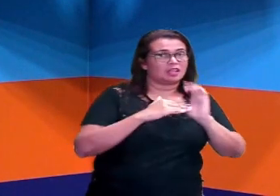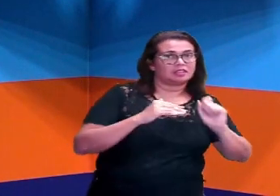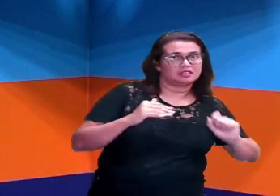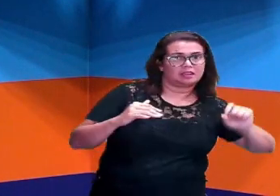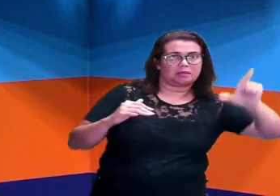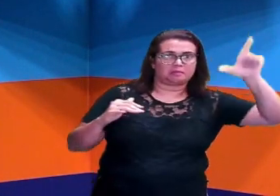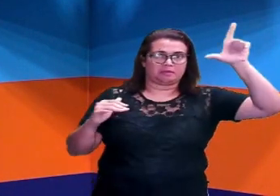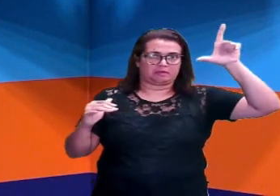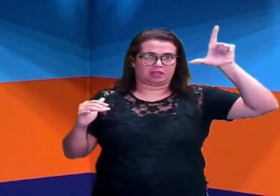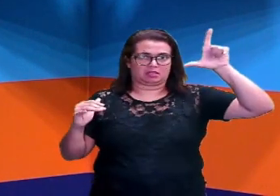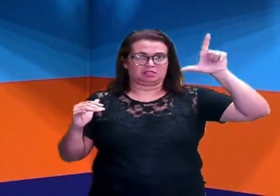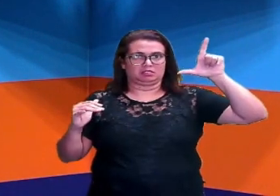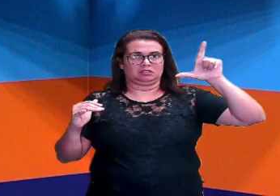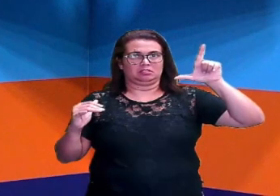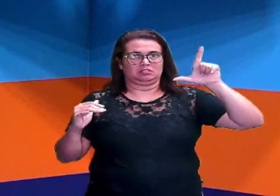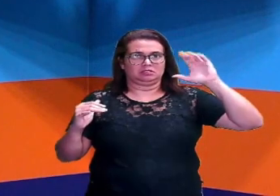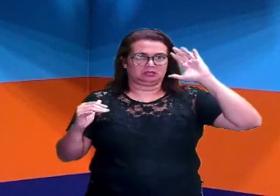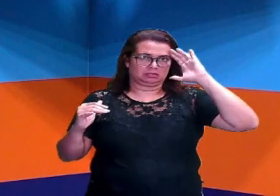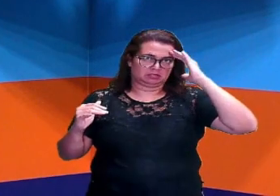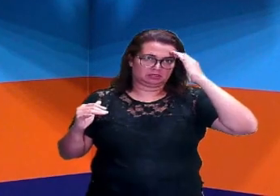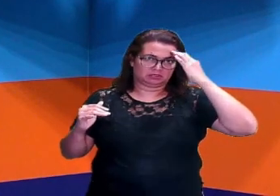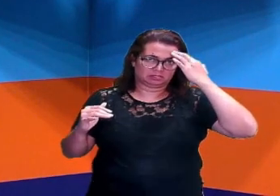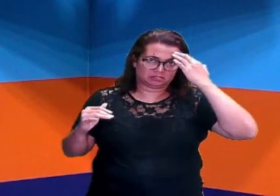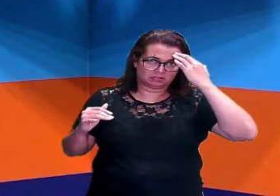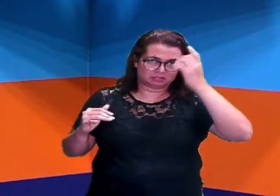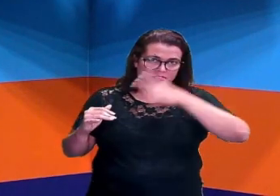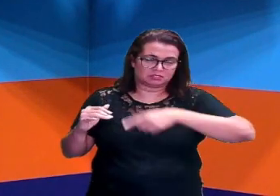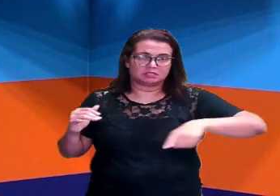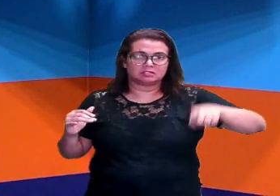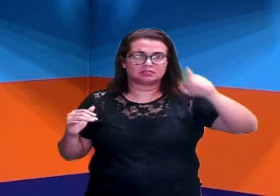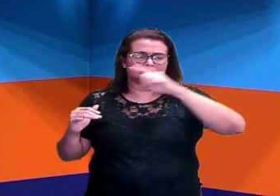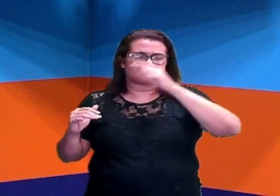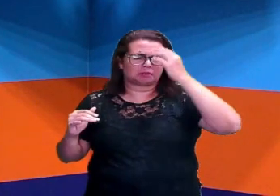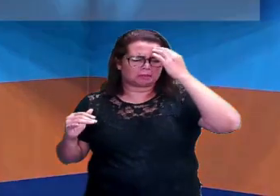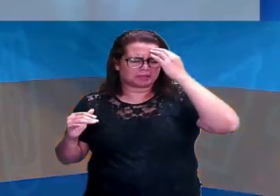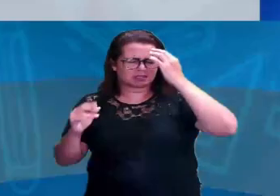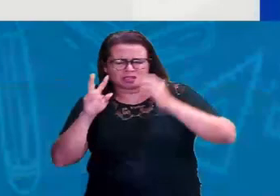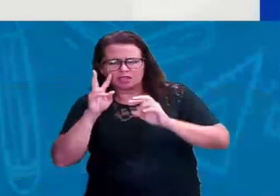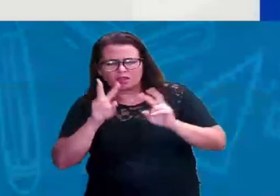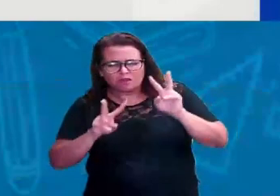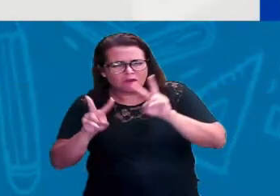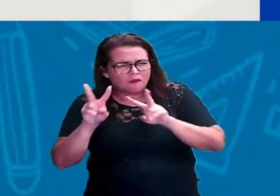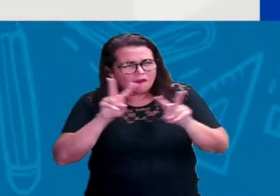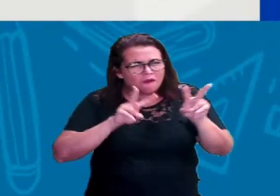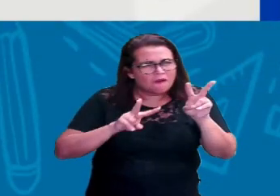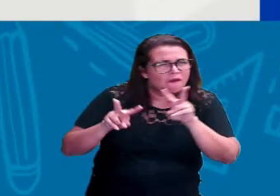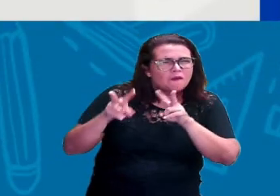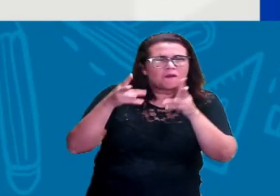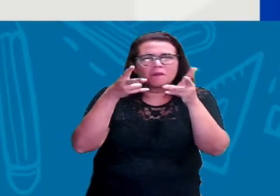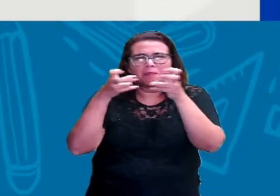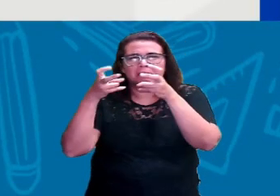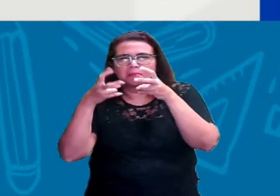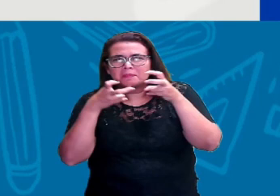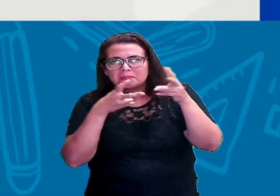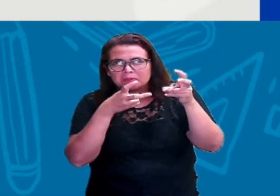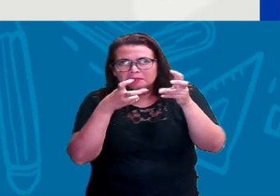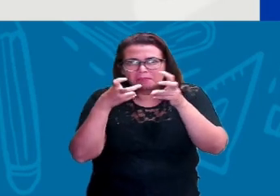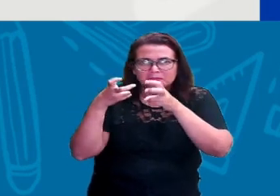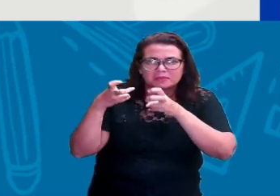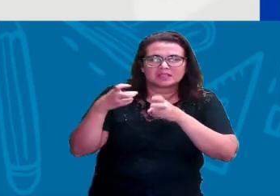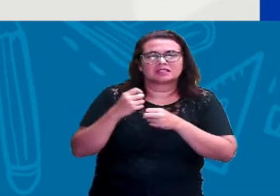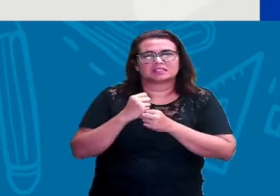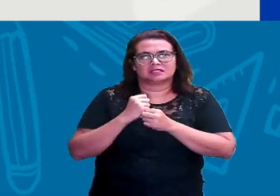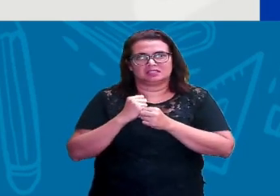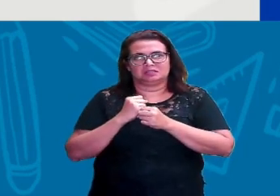está mais cheio, tá? Então vai pensando, vai olhando a imagem, vai percebendo aí o que é que vocês